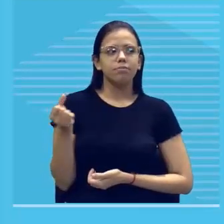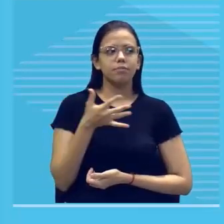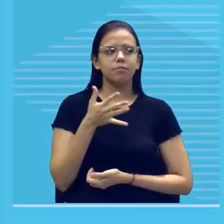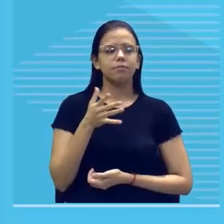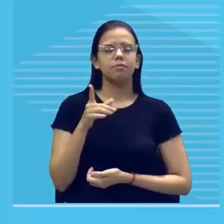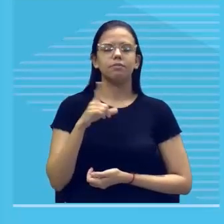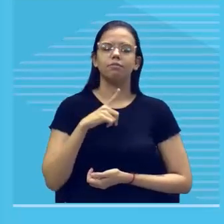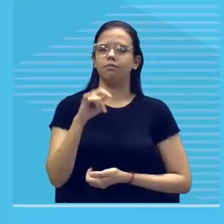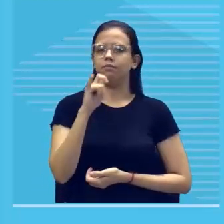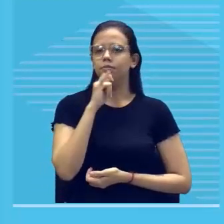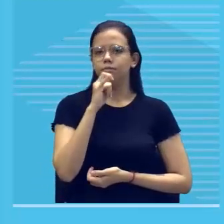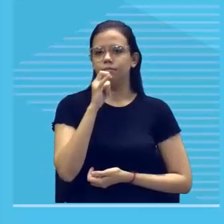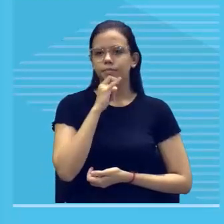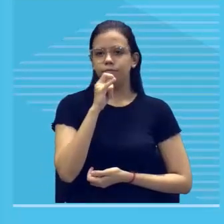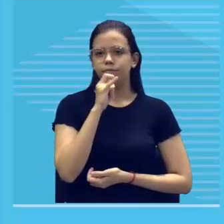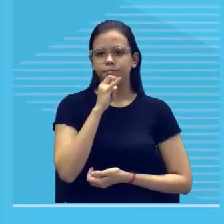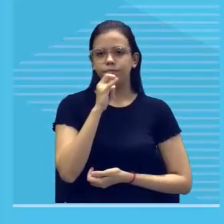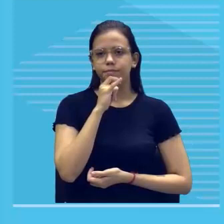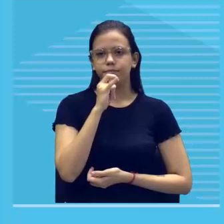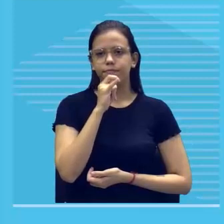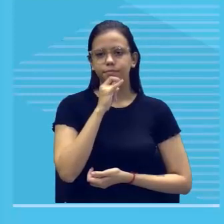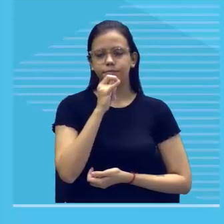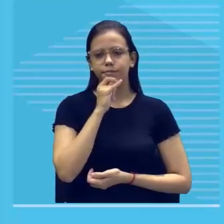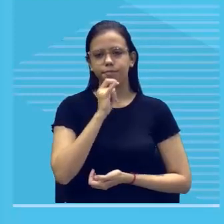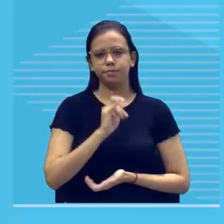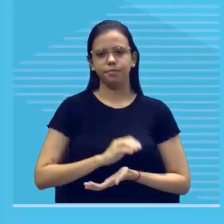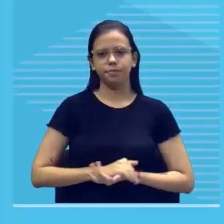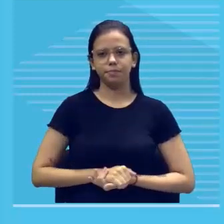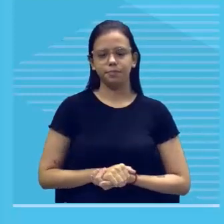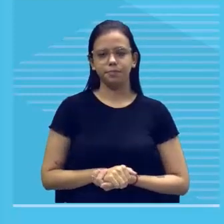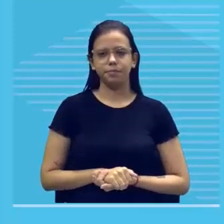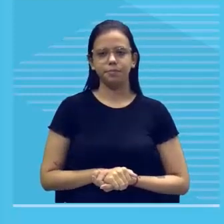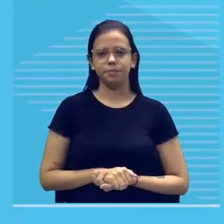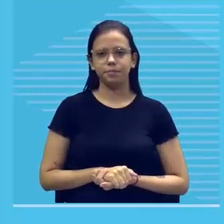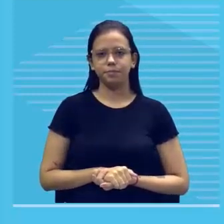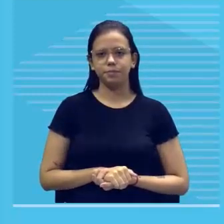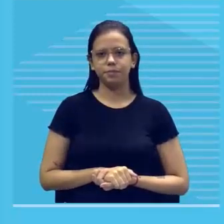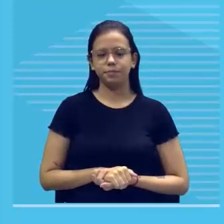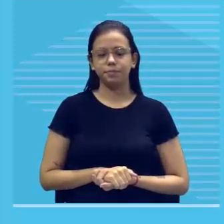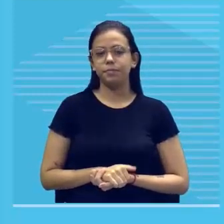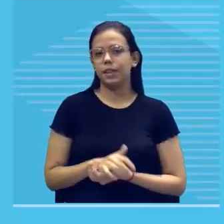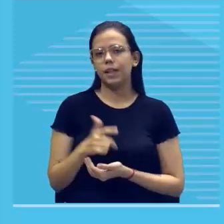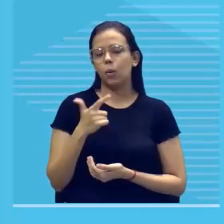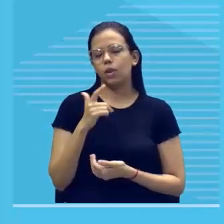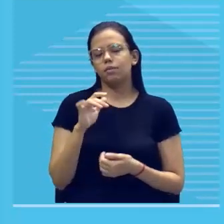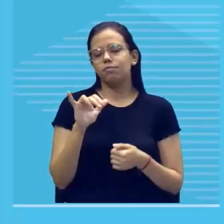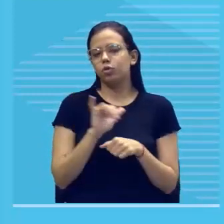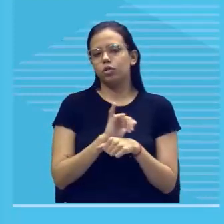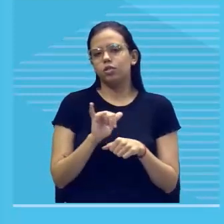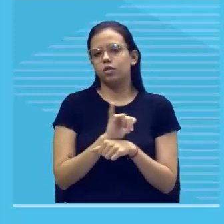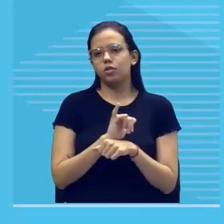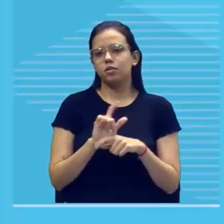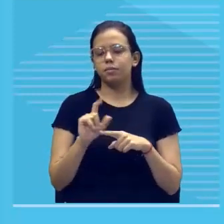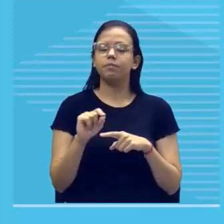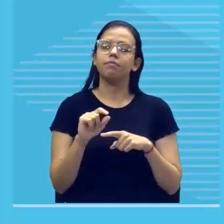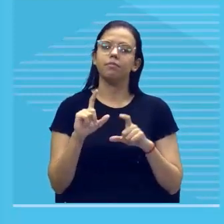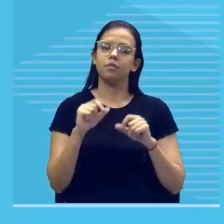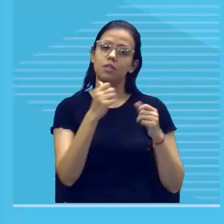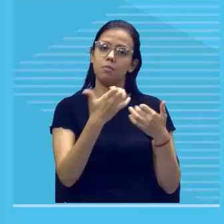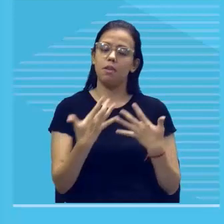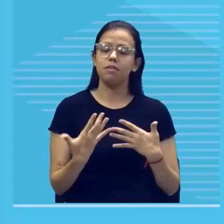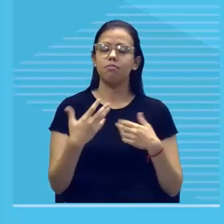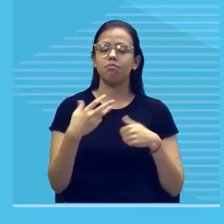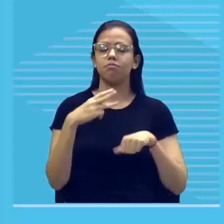joia através de exemplos pai não tem para onde correr não é o desenvolvimento matemático